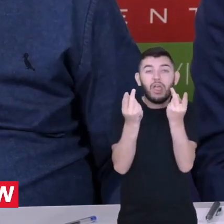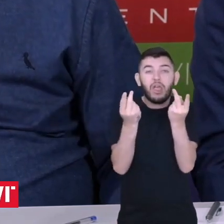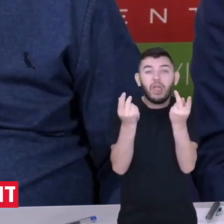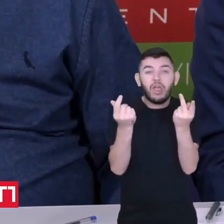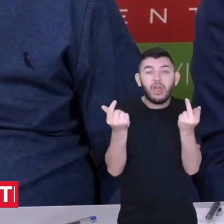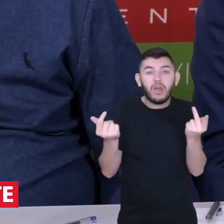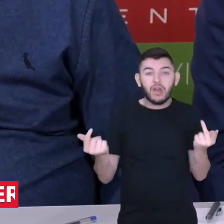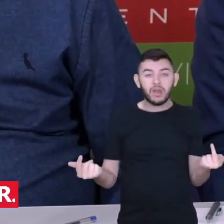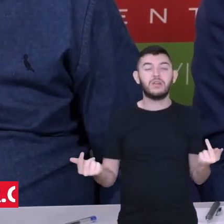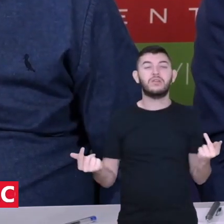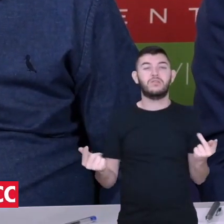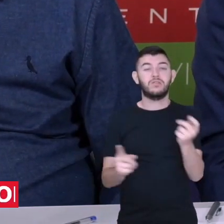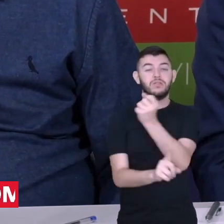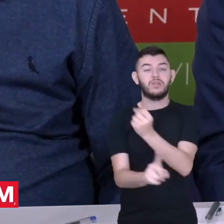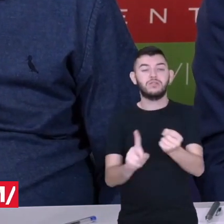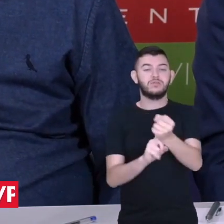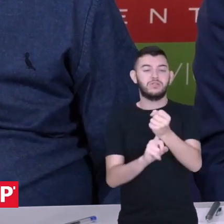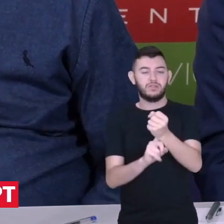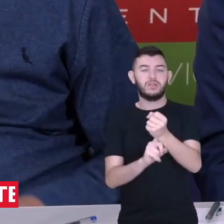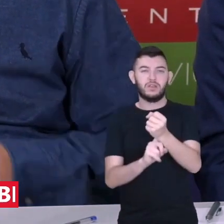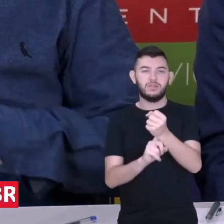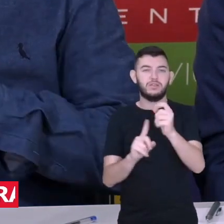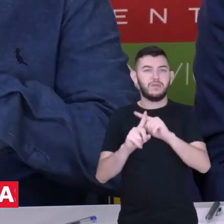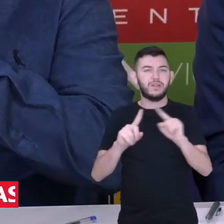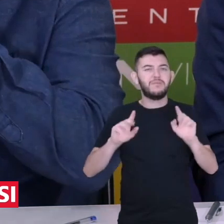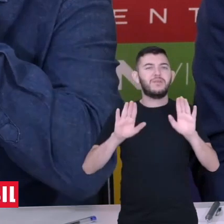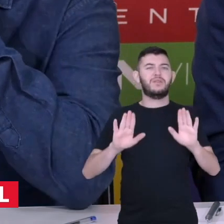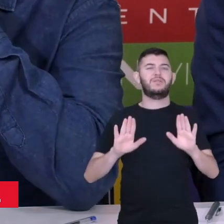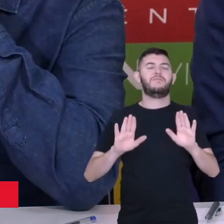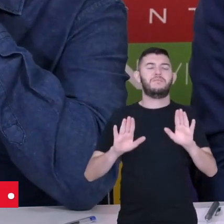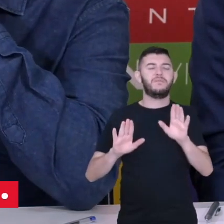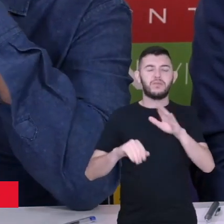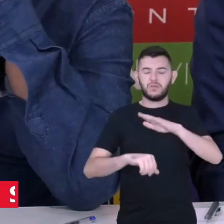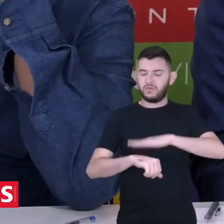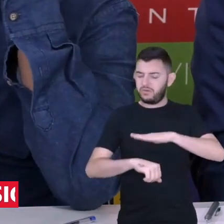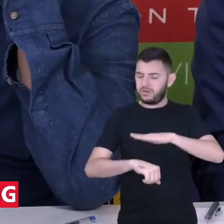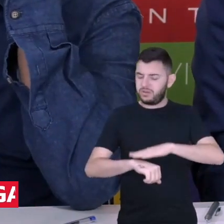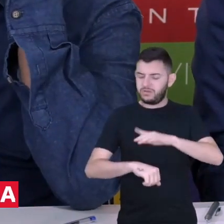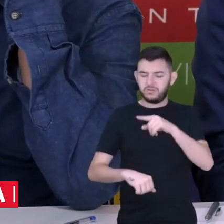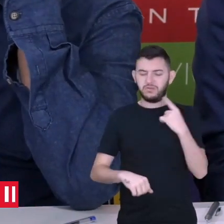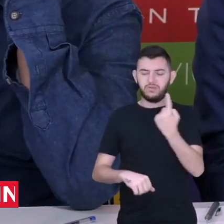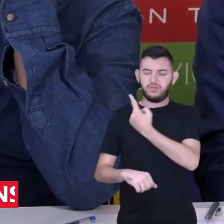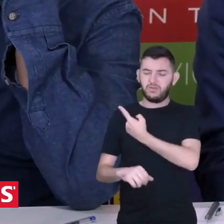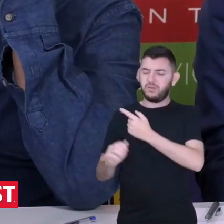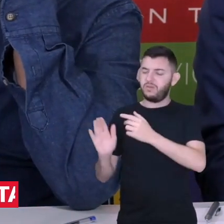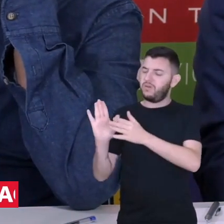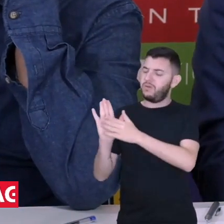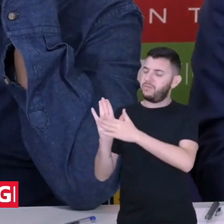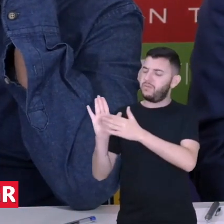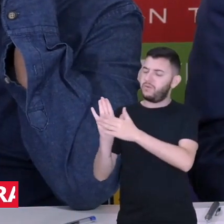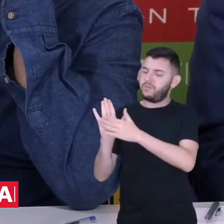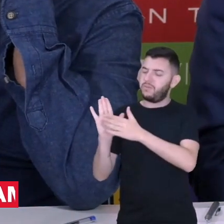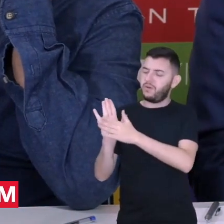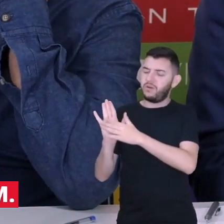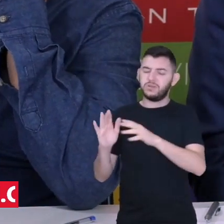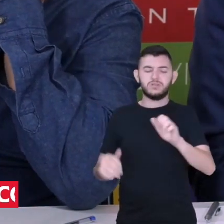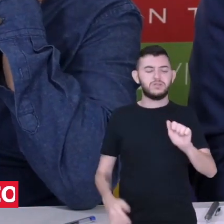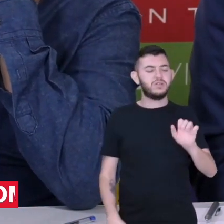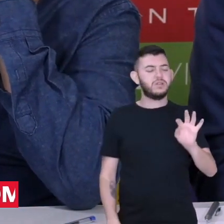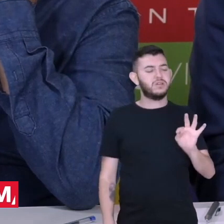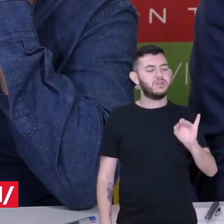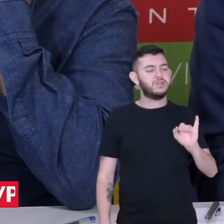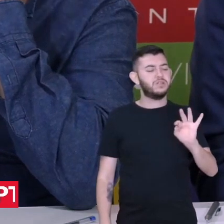sem estar filiado a partidos, mas botaram seus representantes em todos